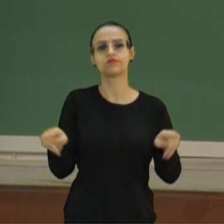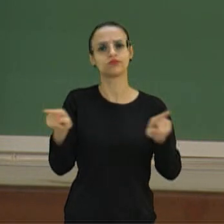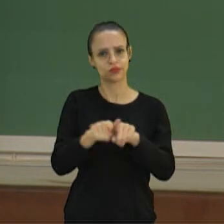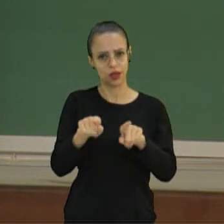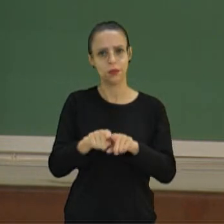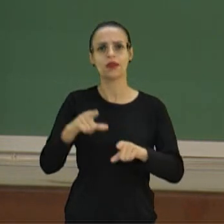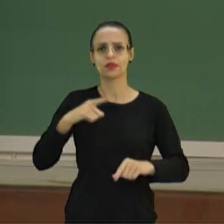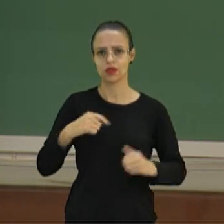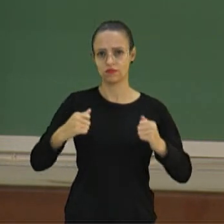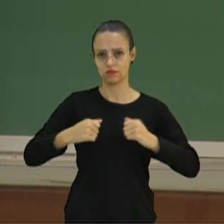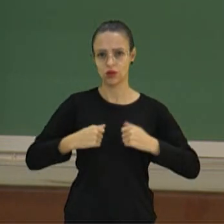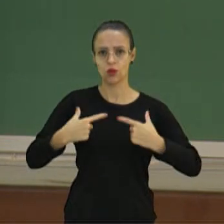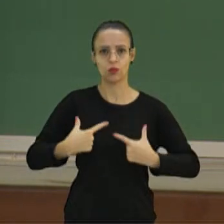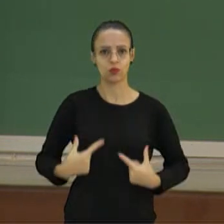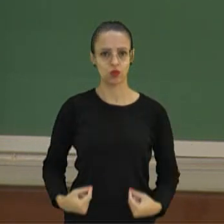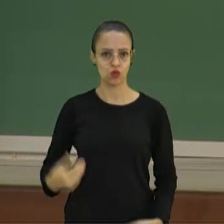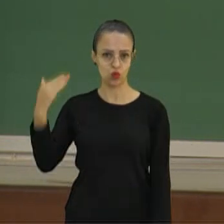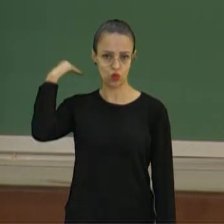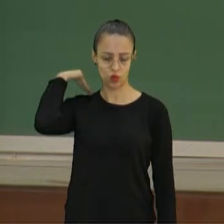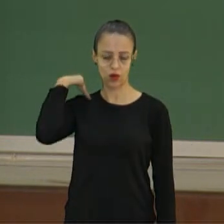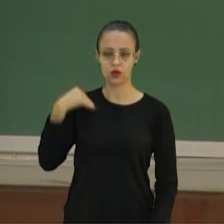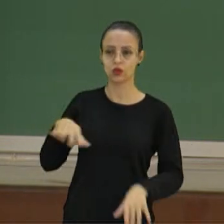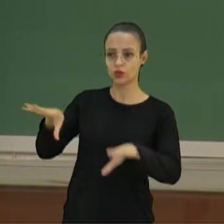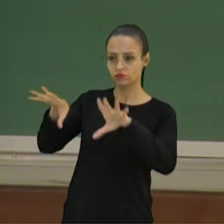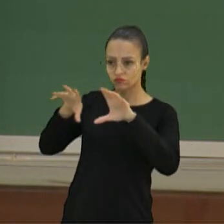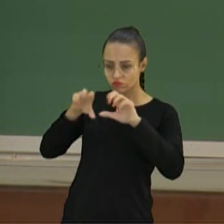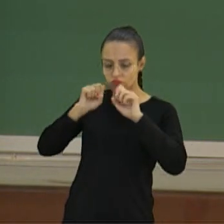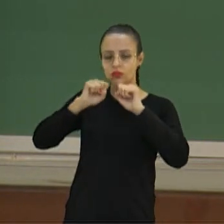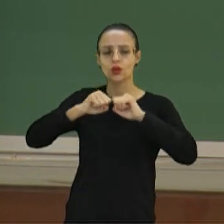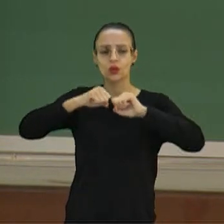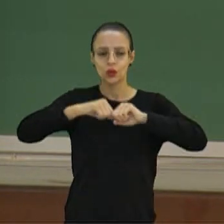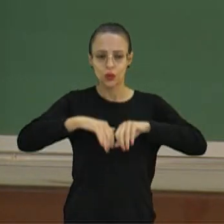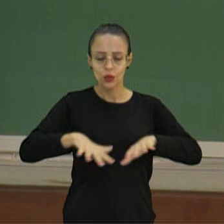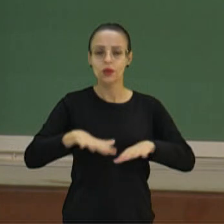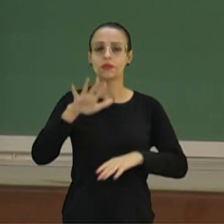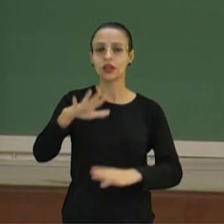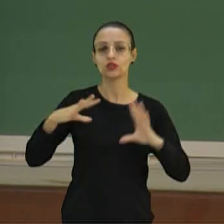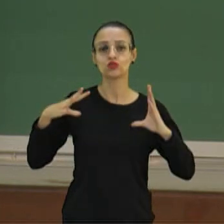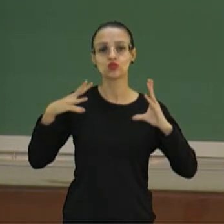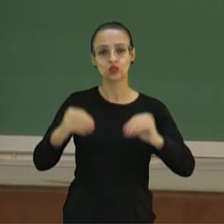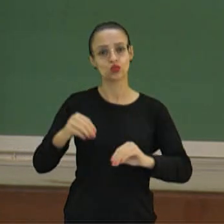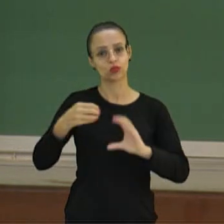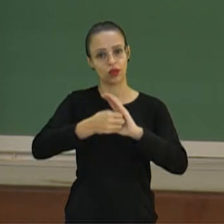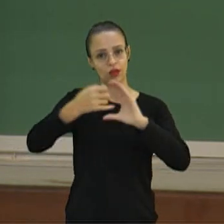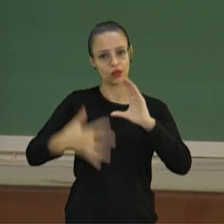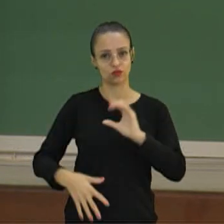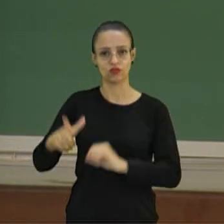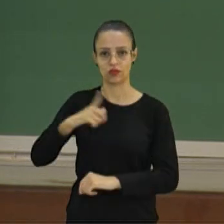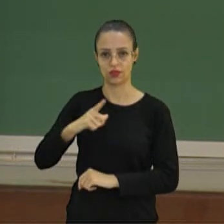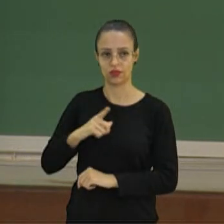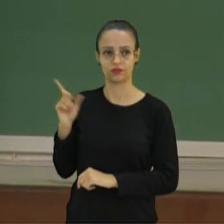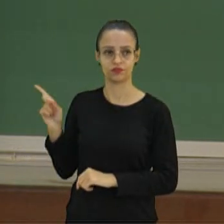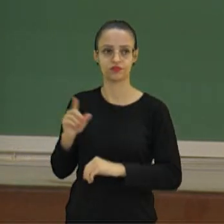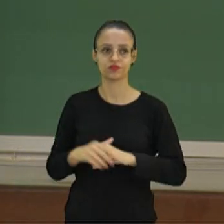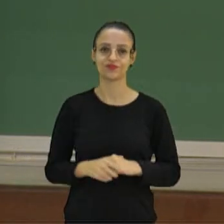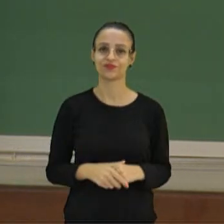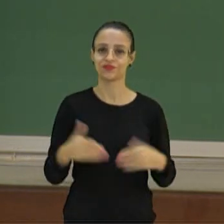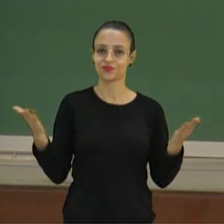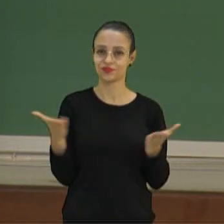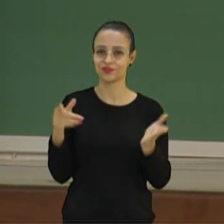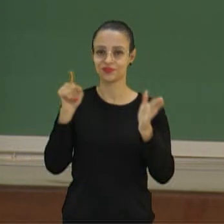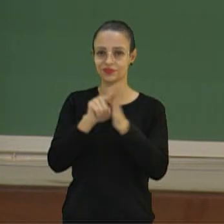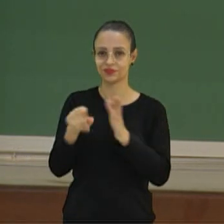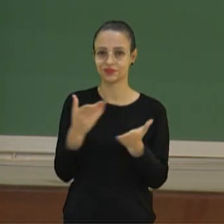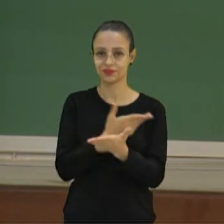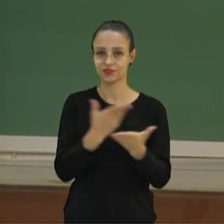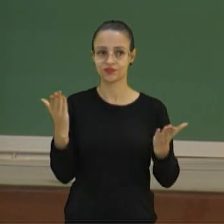vai precisar capturar o oxigênio para poder respirar. Mas todos eles têm essa característica. E agora um quiz